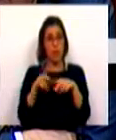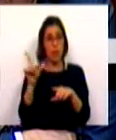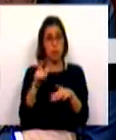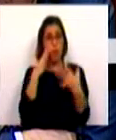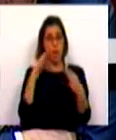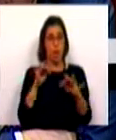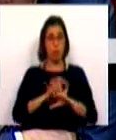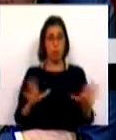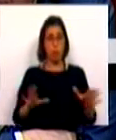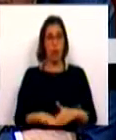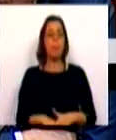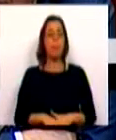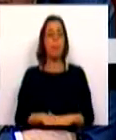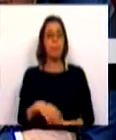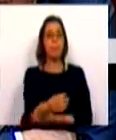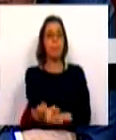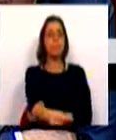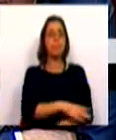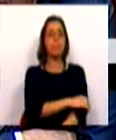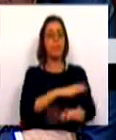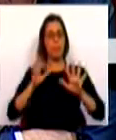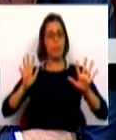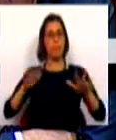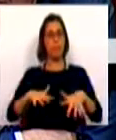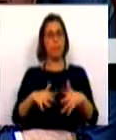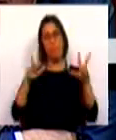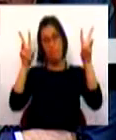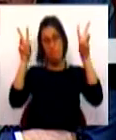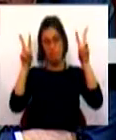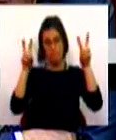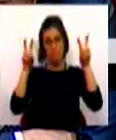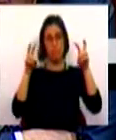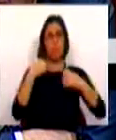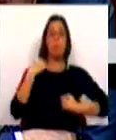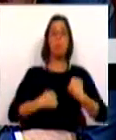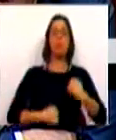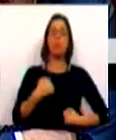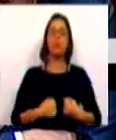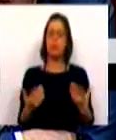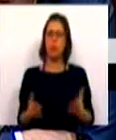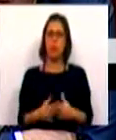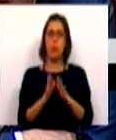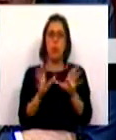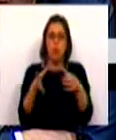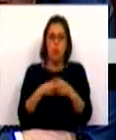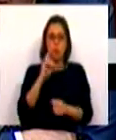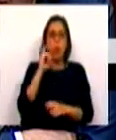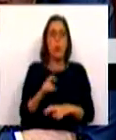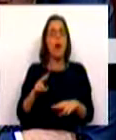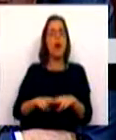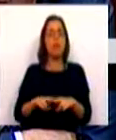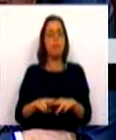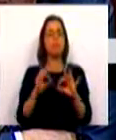Lisboa. A manifestação, digamos, o protesto de um grupo de guardas prisionais